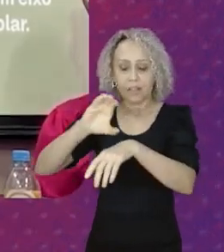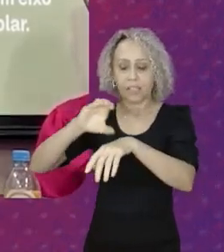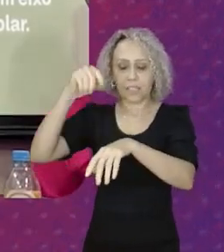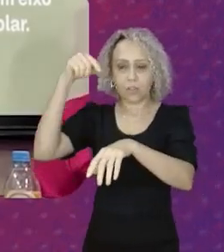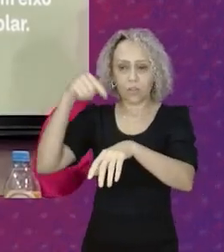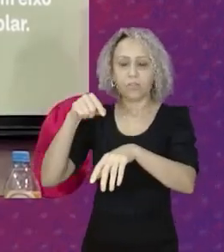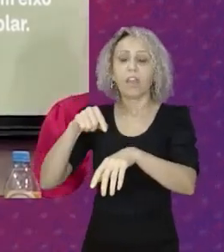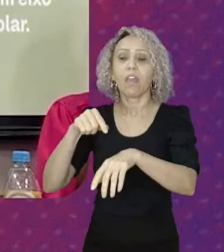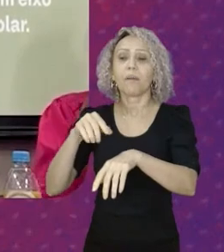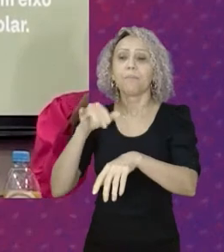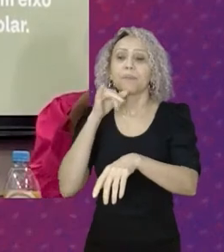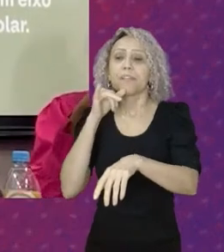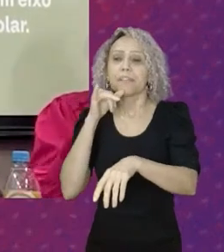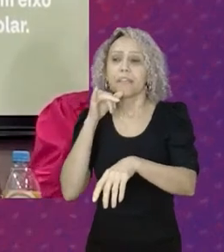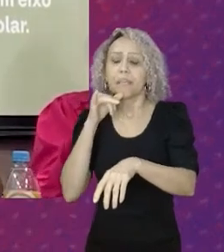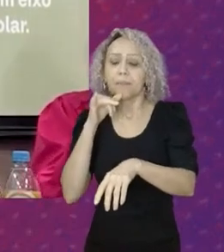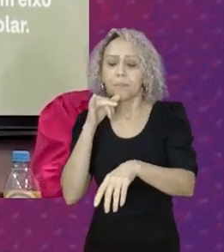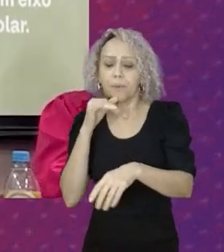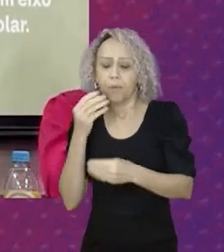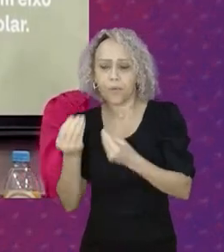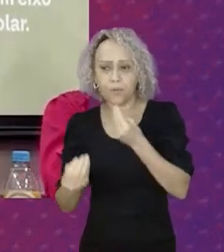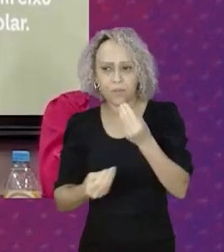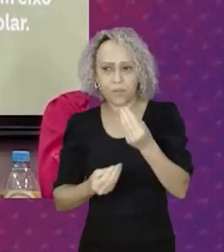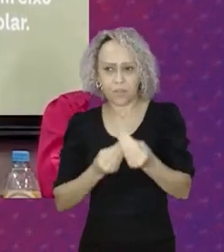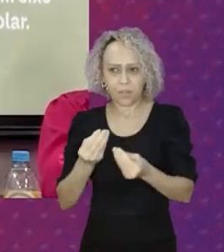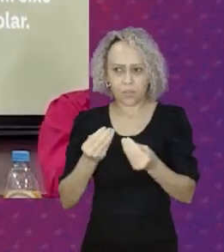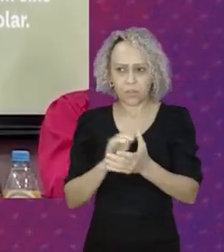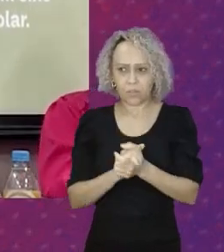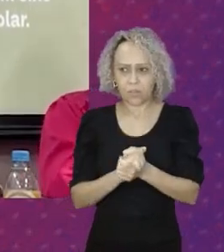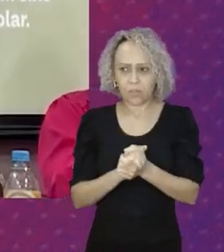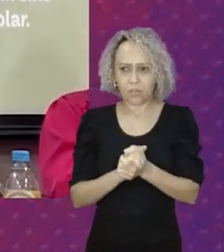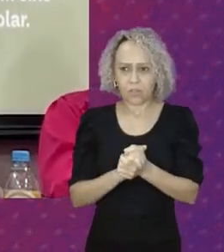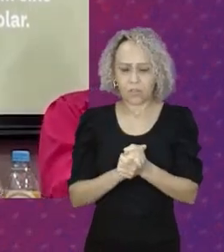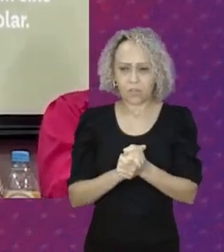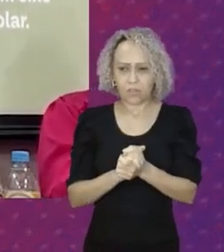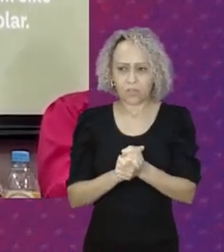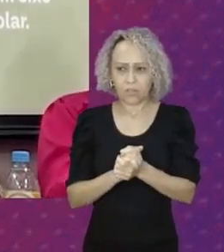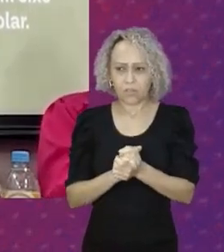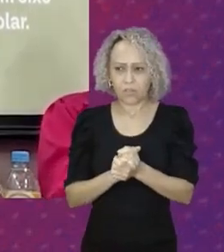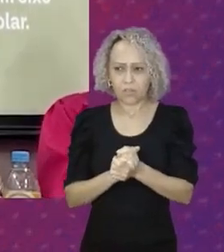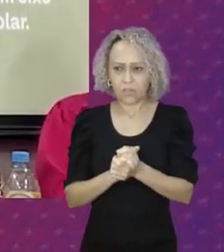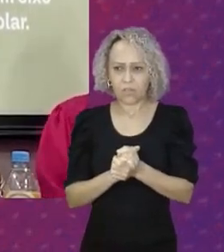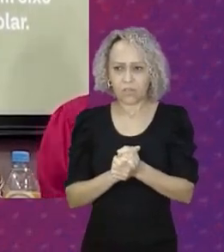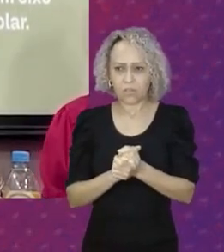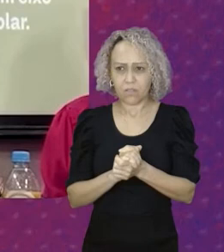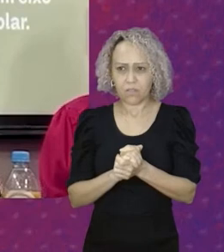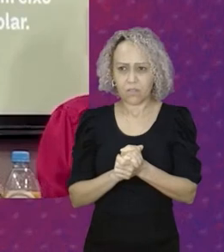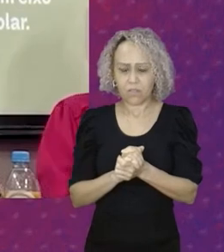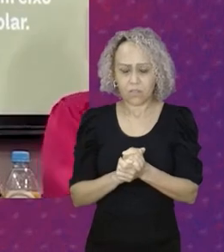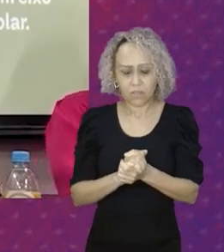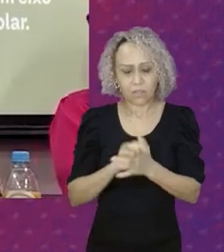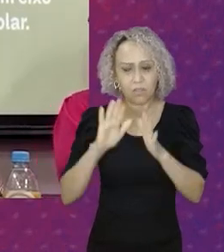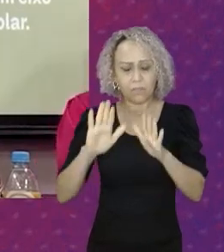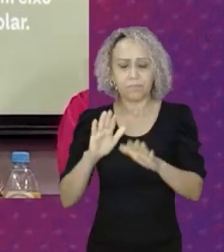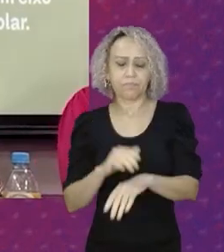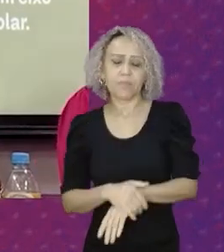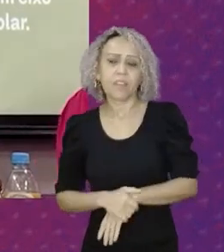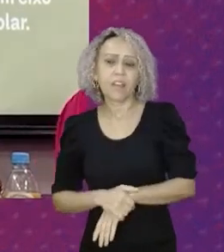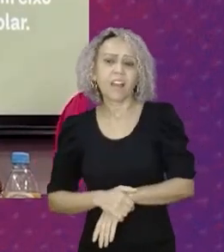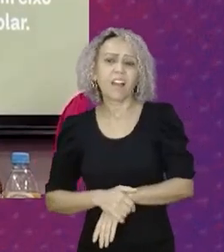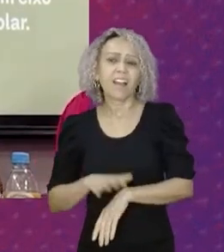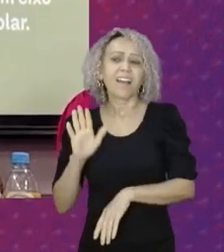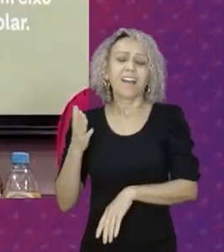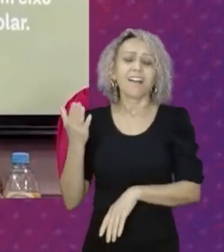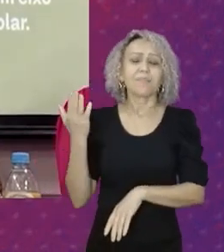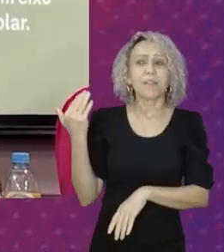Ailton Krenak, ele brinca muito e fala, né, de um jeito assim muito legal, porque ele fala: a gente aprendia na escola que o Brasil era